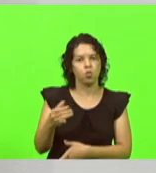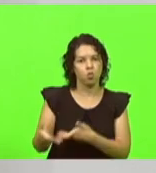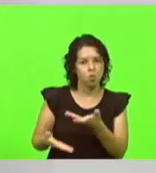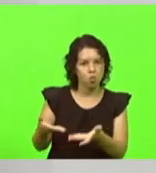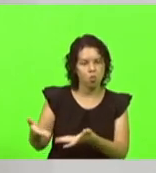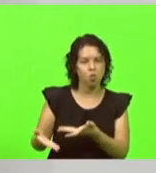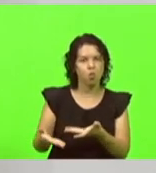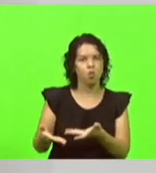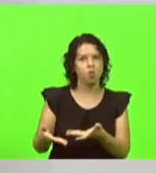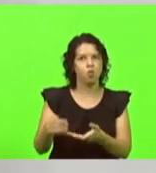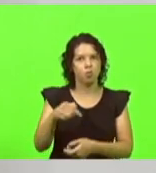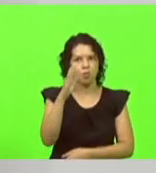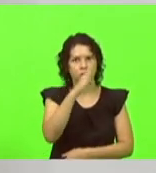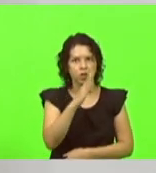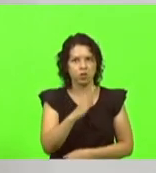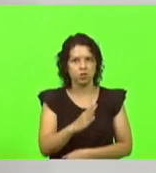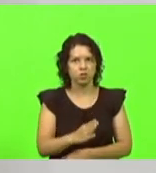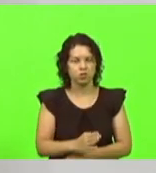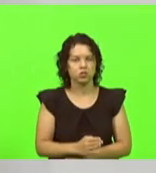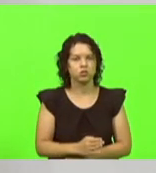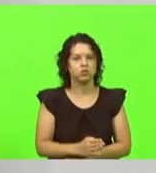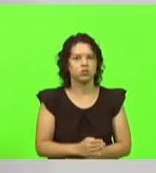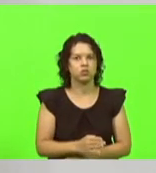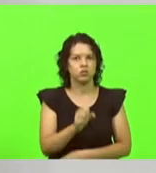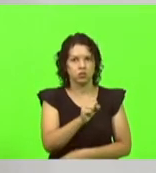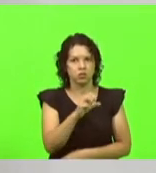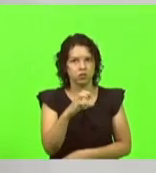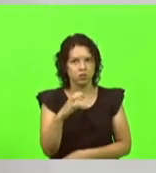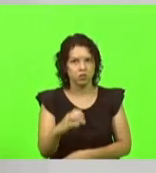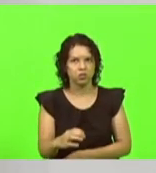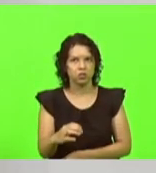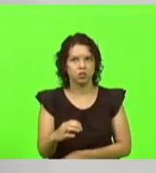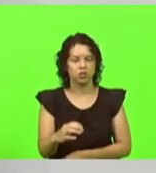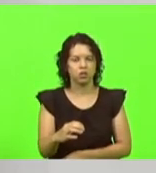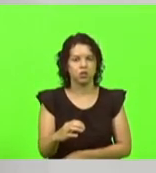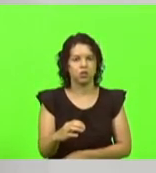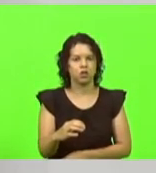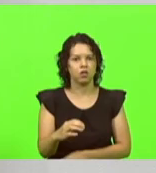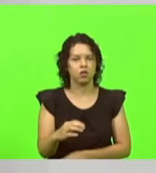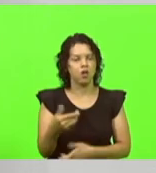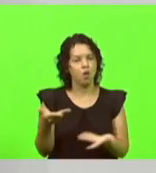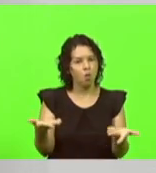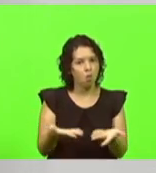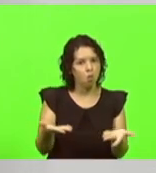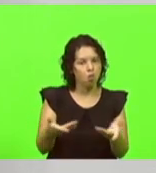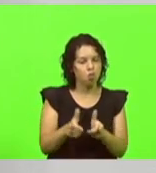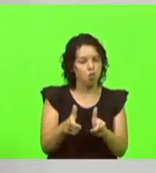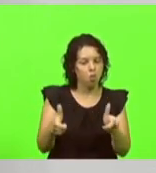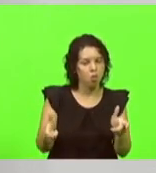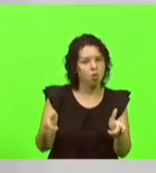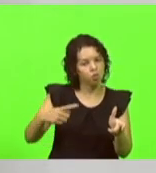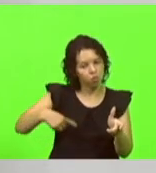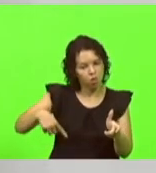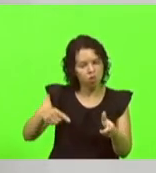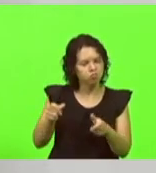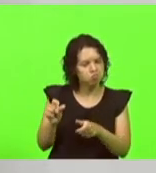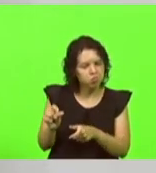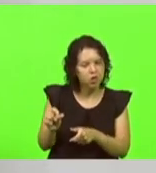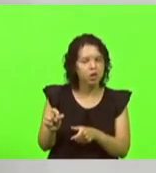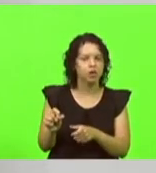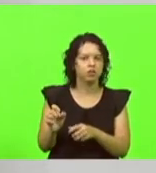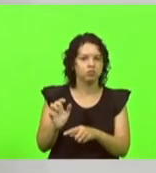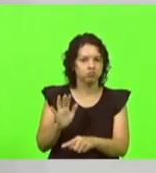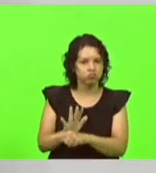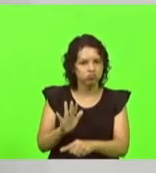é, nesta atividade, teve, mesmo pequena, mas teve a nossa participação.